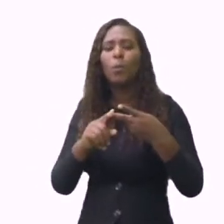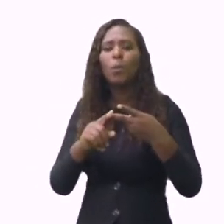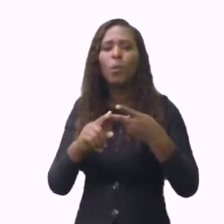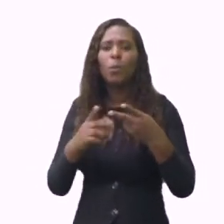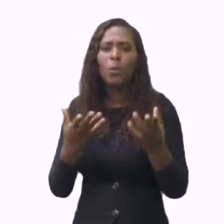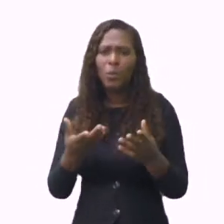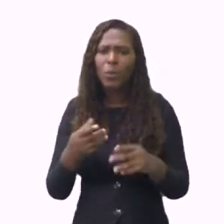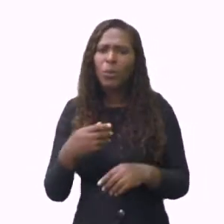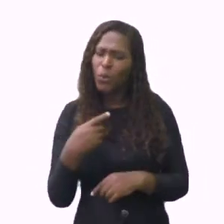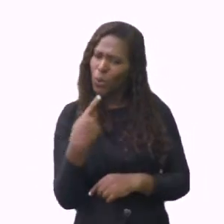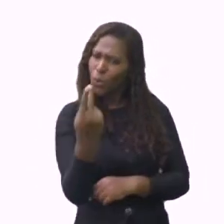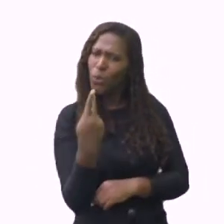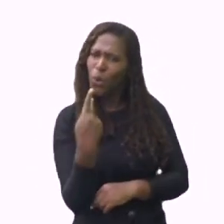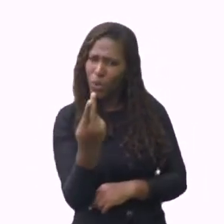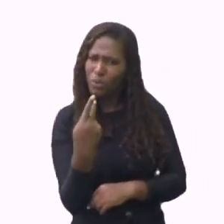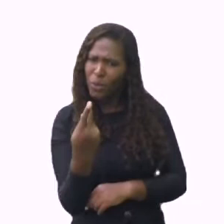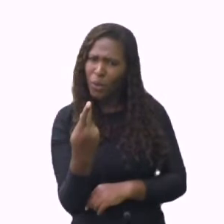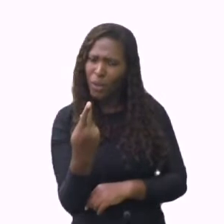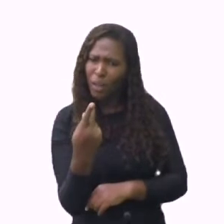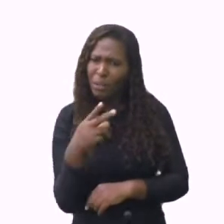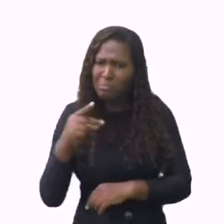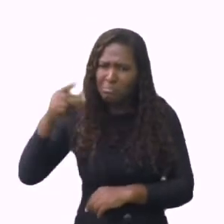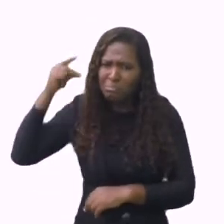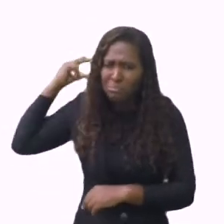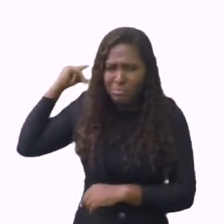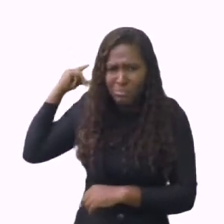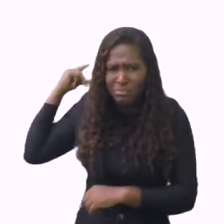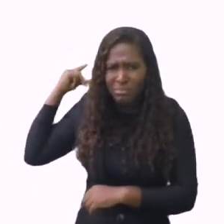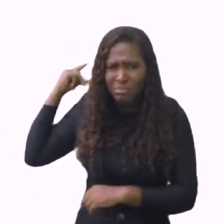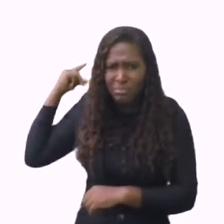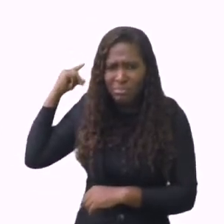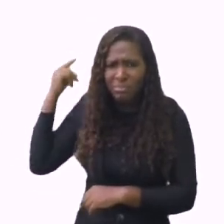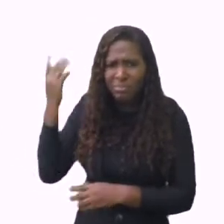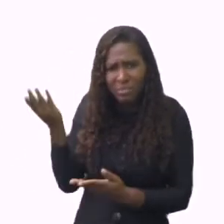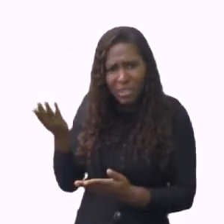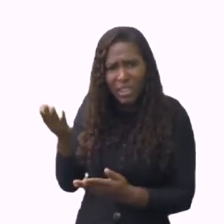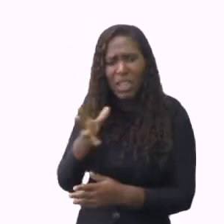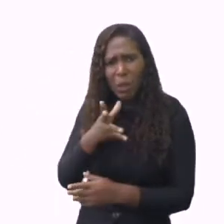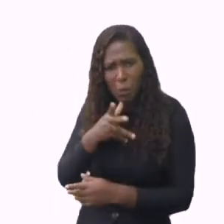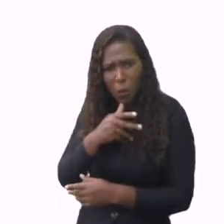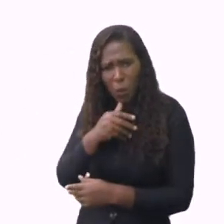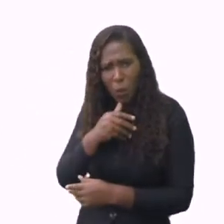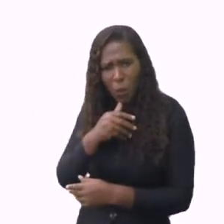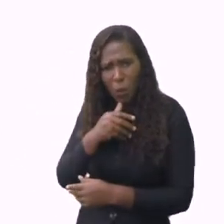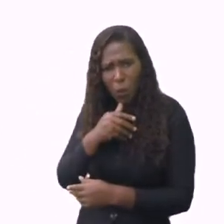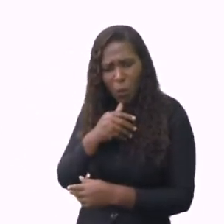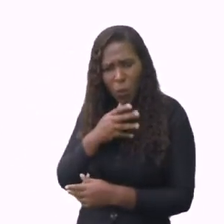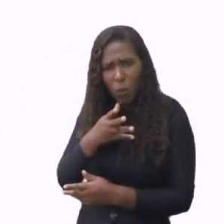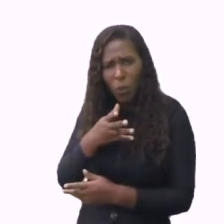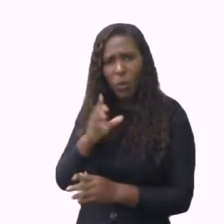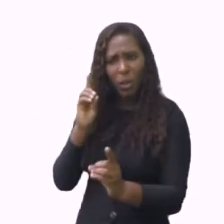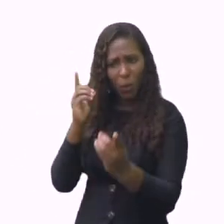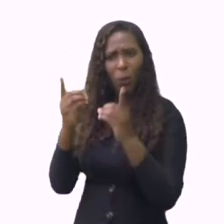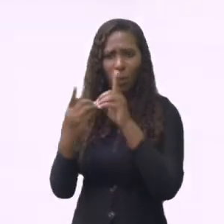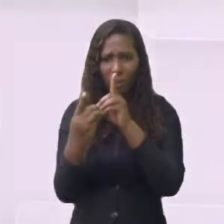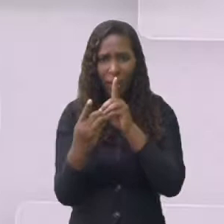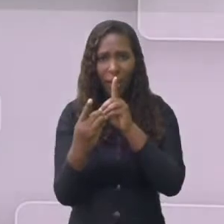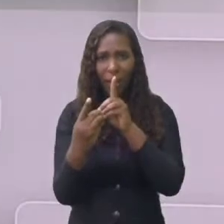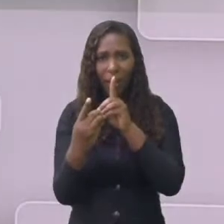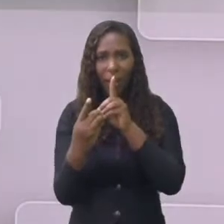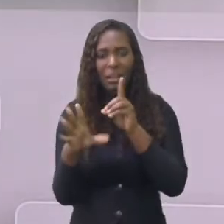tempo não nos vemos? Viu só que dá uma ideia de que bacana, que bom te